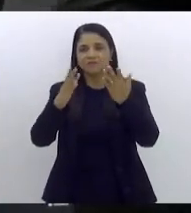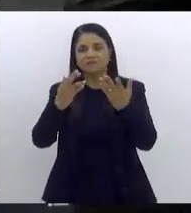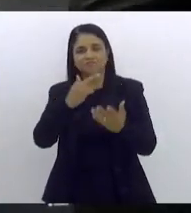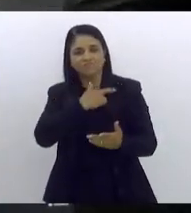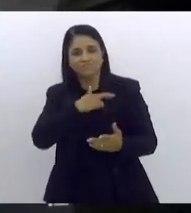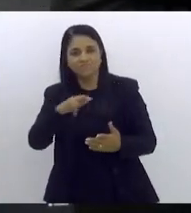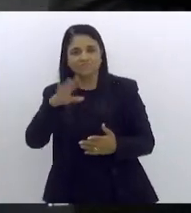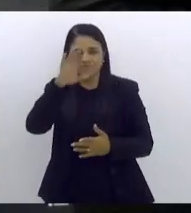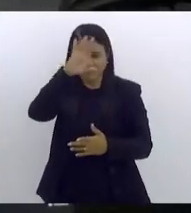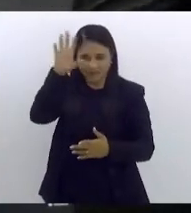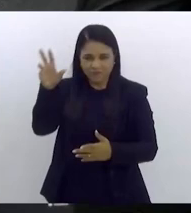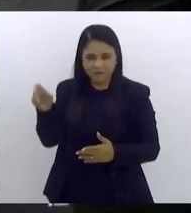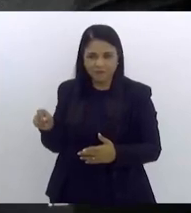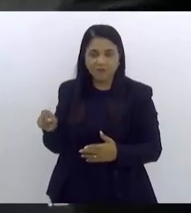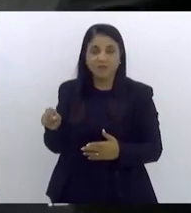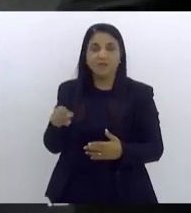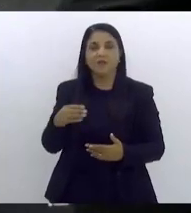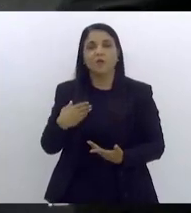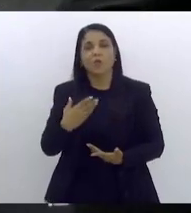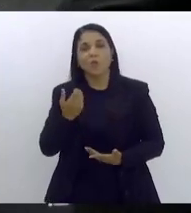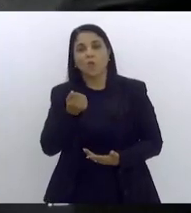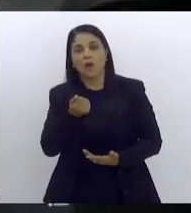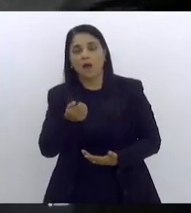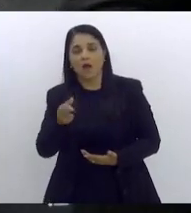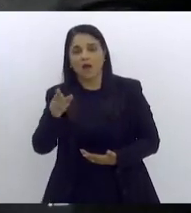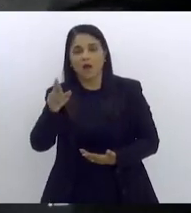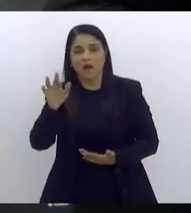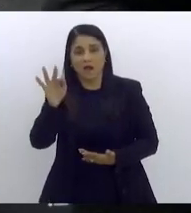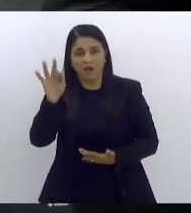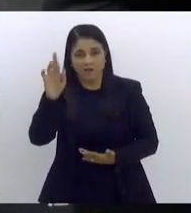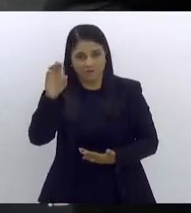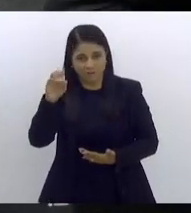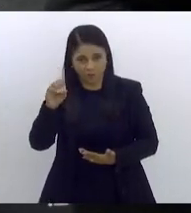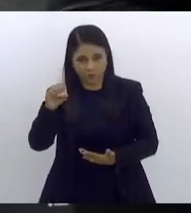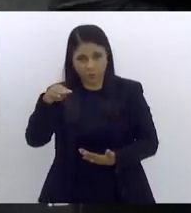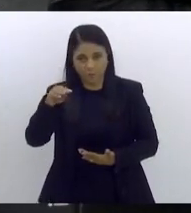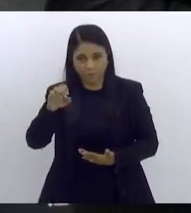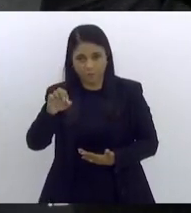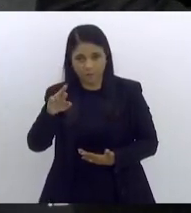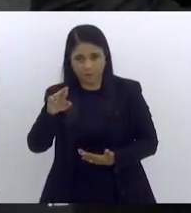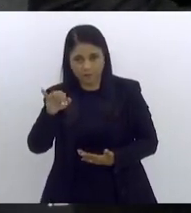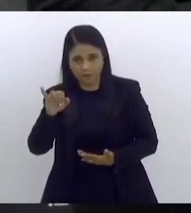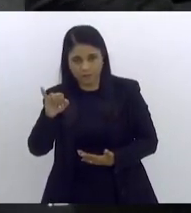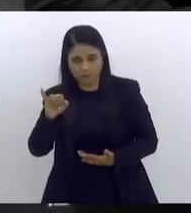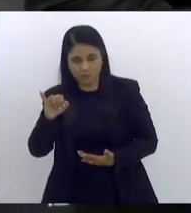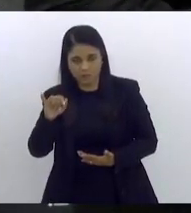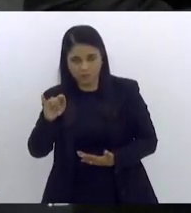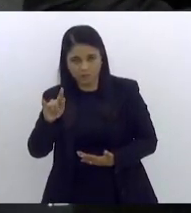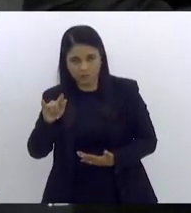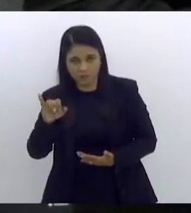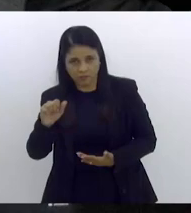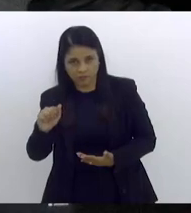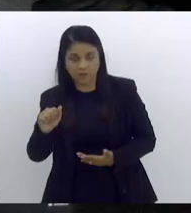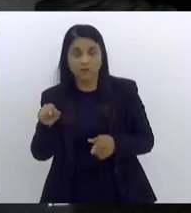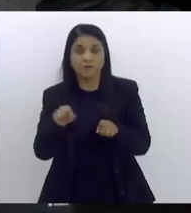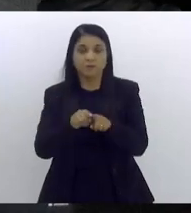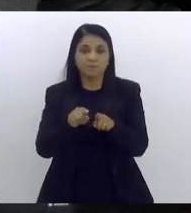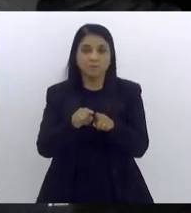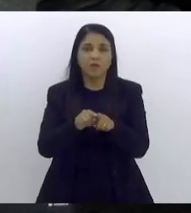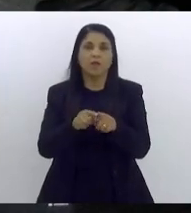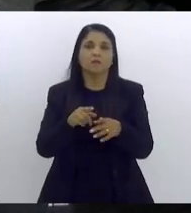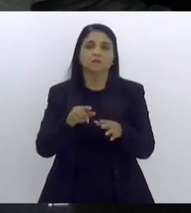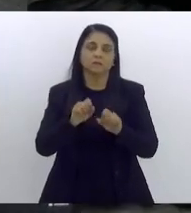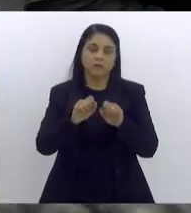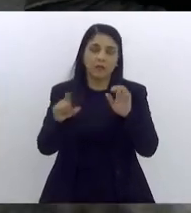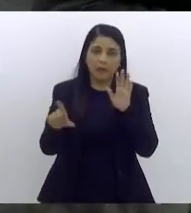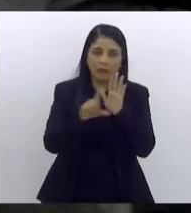de matriz africana, afro-ameríndia, ou seja, também na legislação. É muito importante que, ao menos, quando a gente